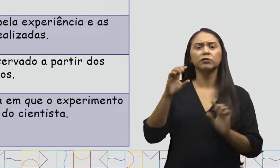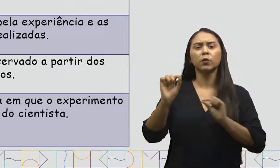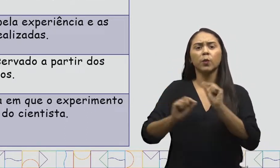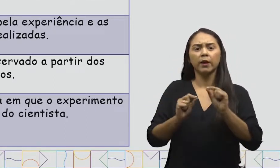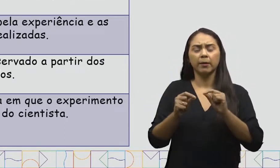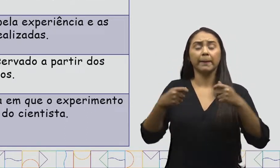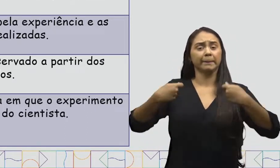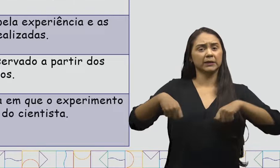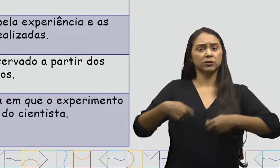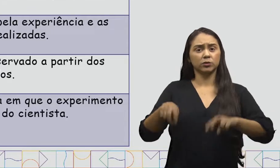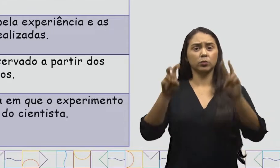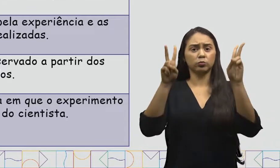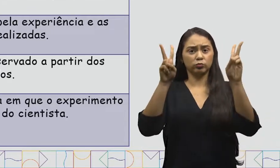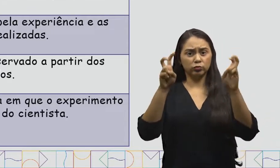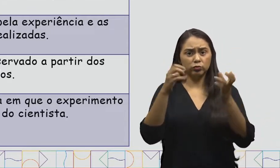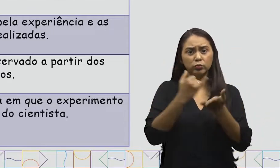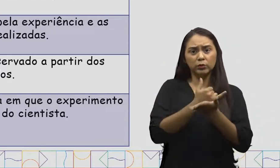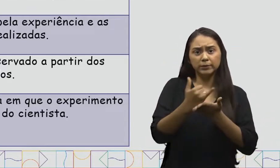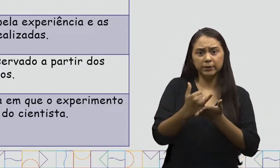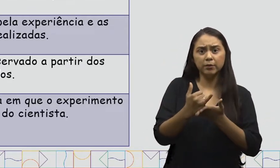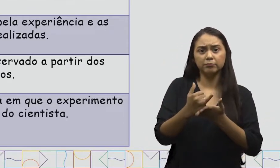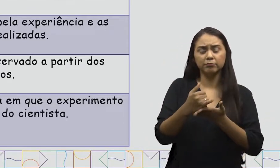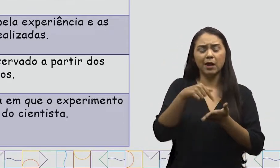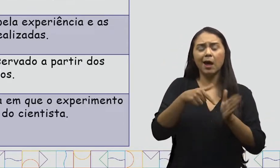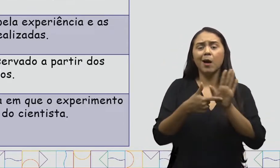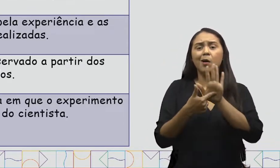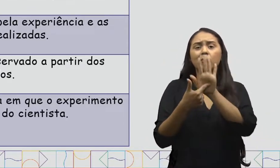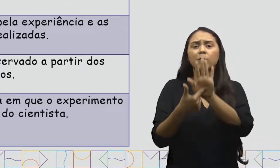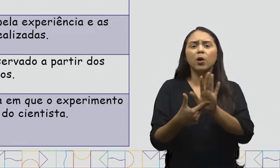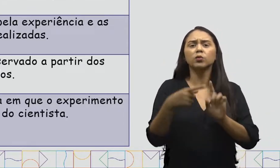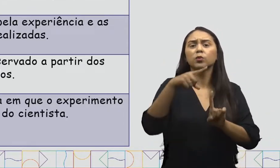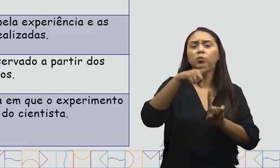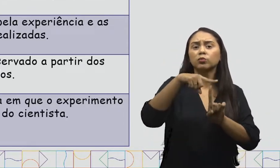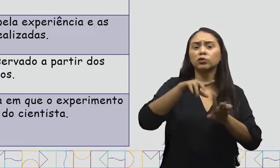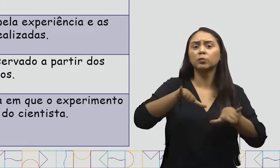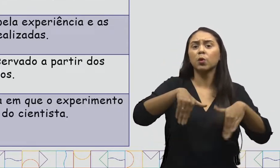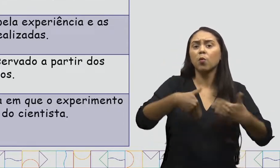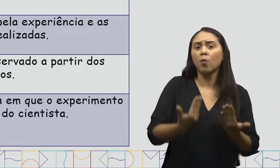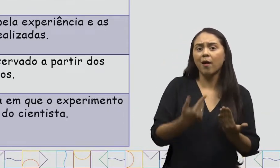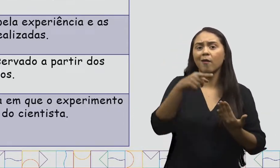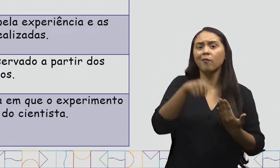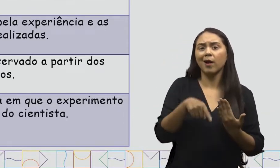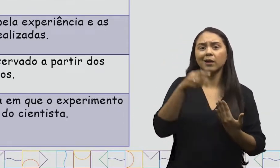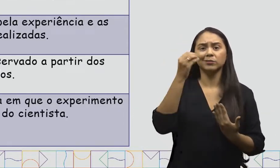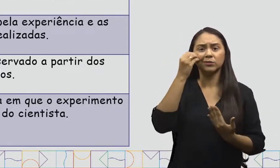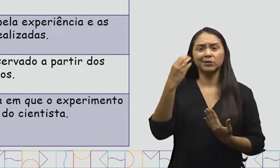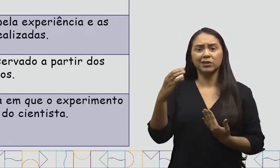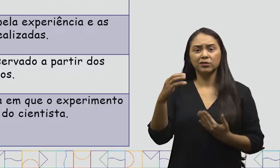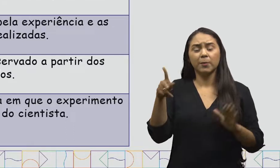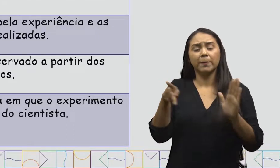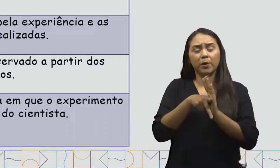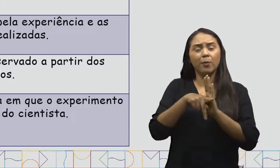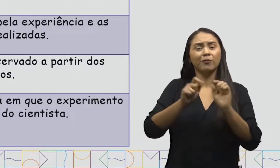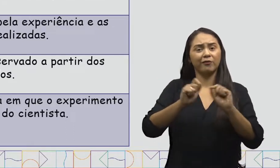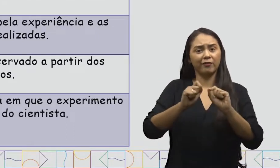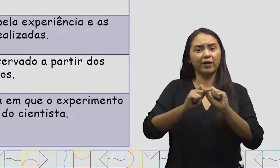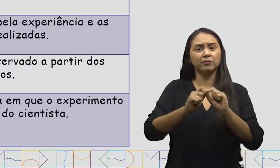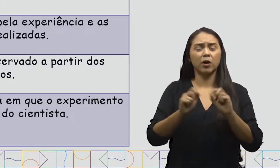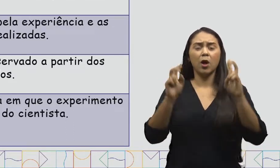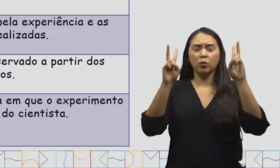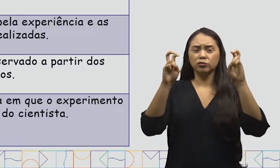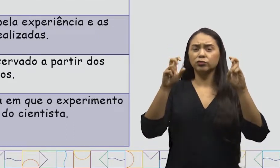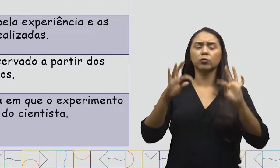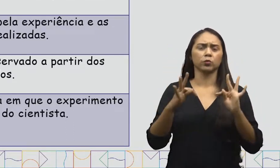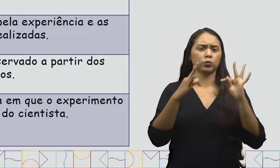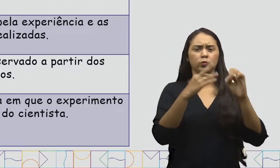introdução apresentam o tipo de experimento científico feito. O título é algo que todo texto deve ter, não é mesmo?